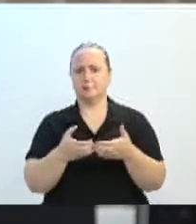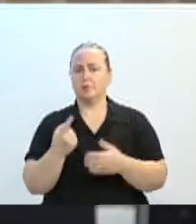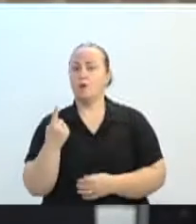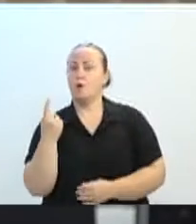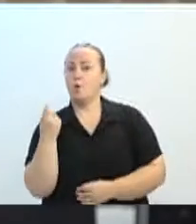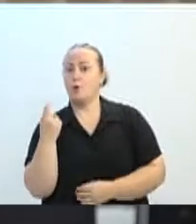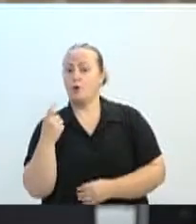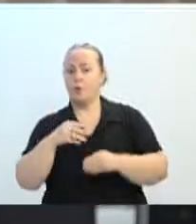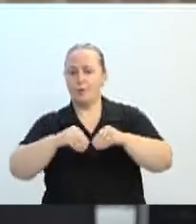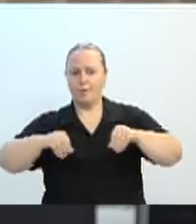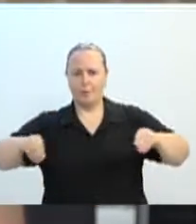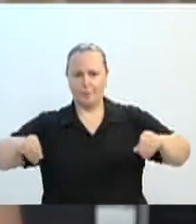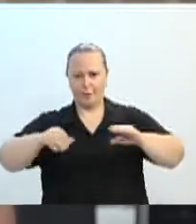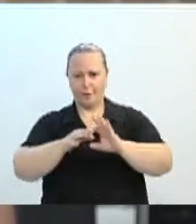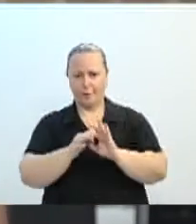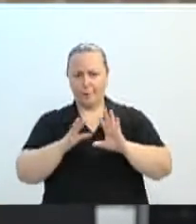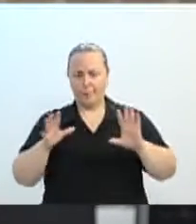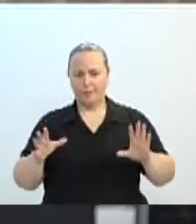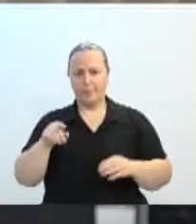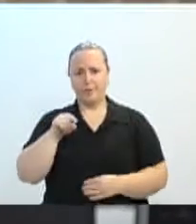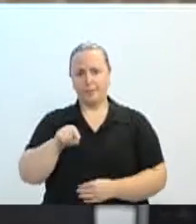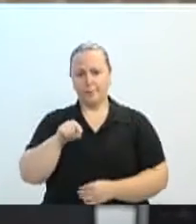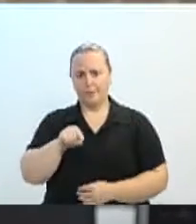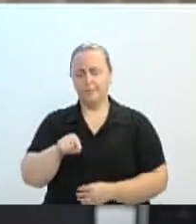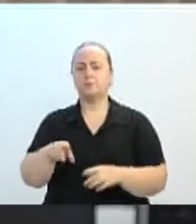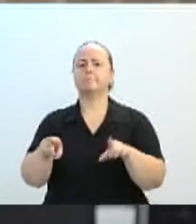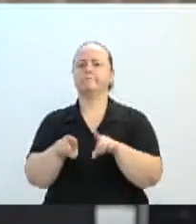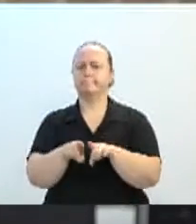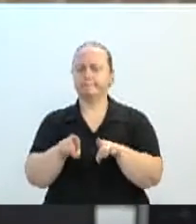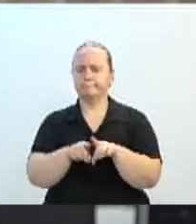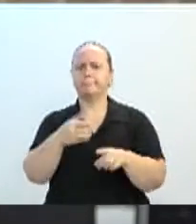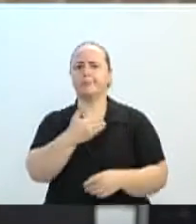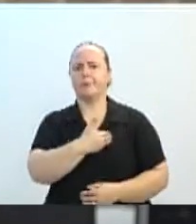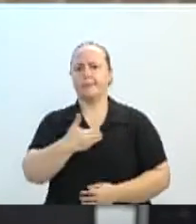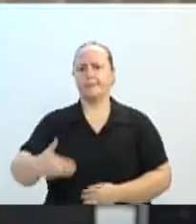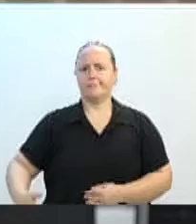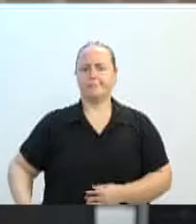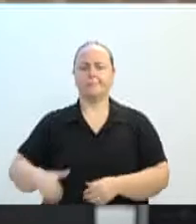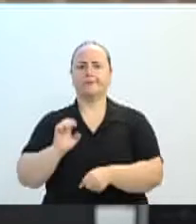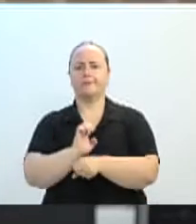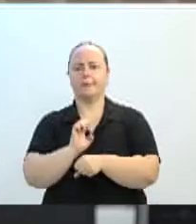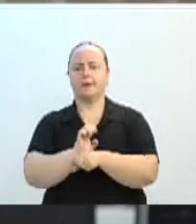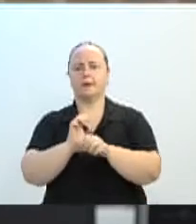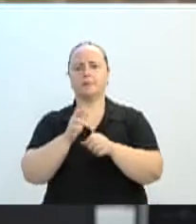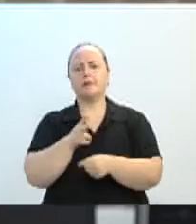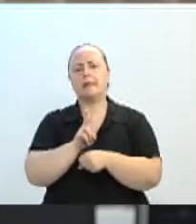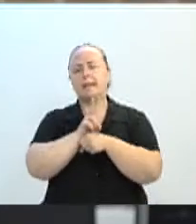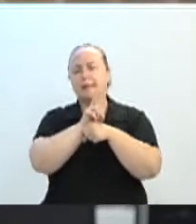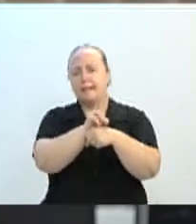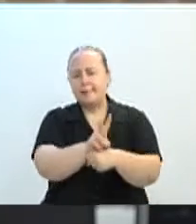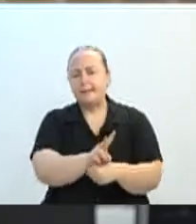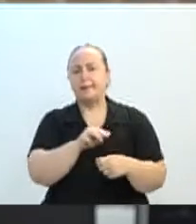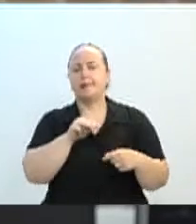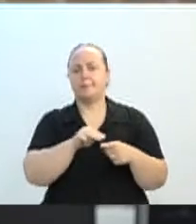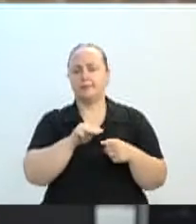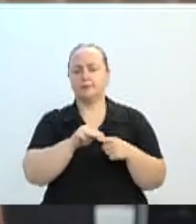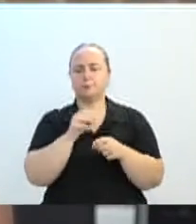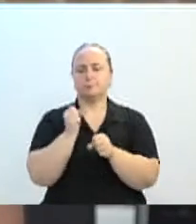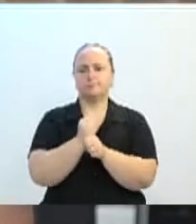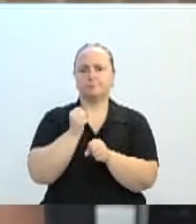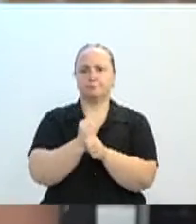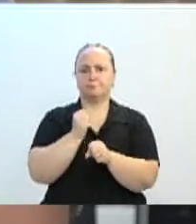único terreno disponível Que nós tínhamos e que eu também e foi do Governo do Estado cedido ao município vai permitir a construção